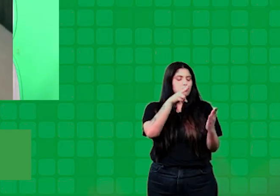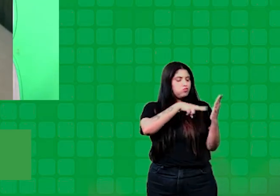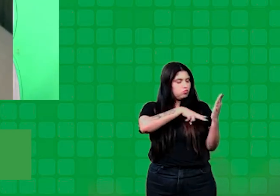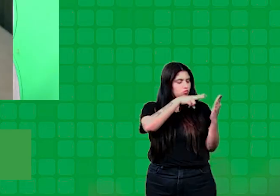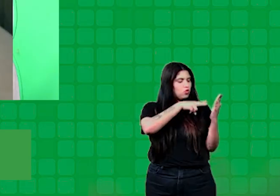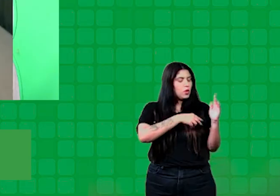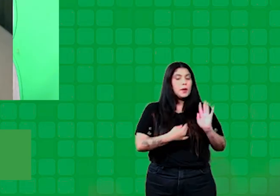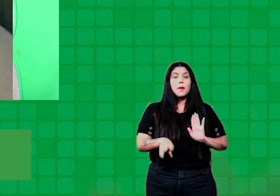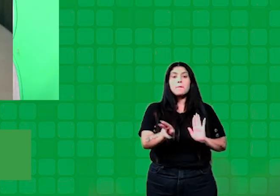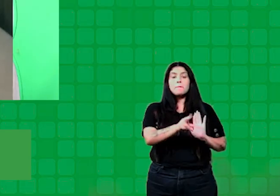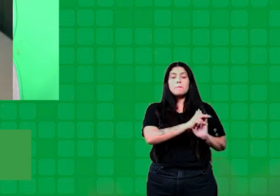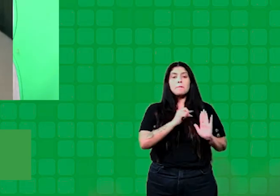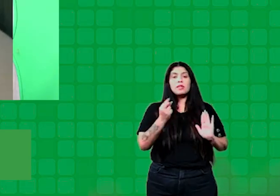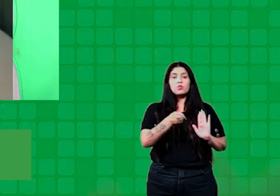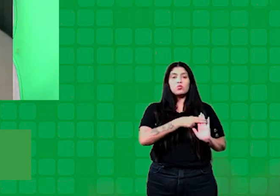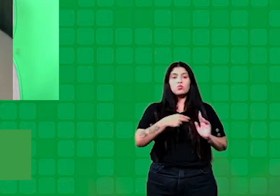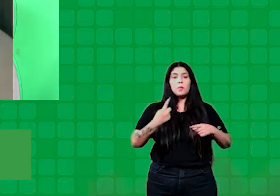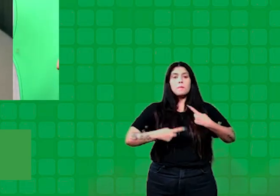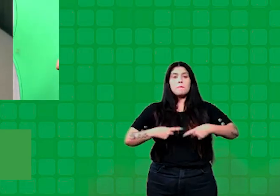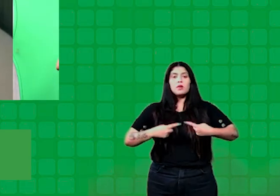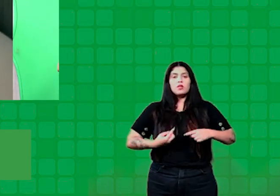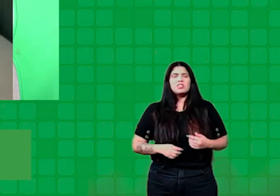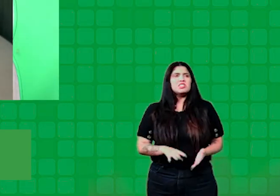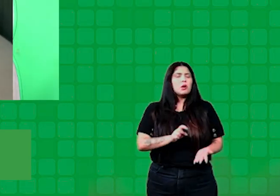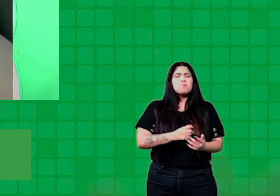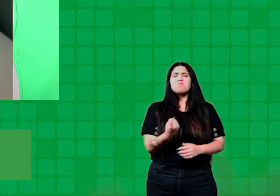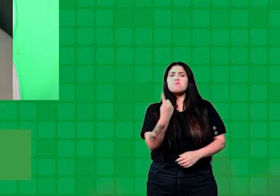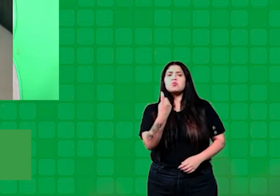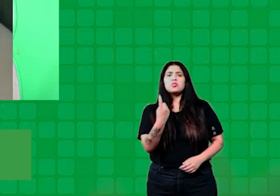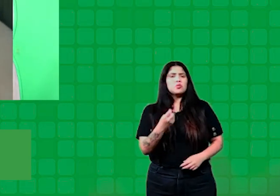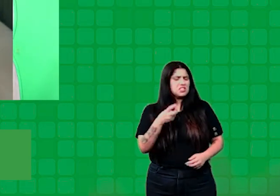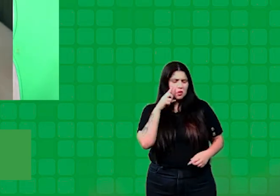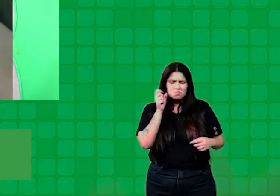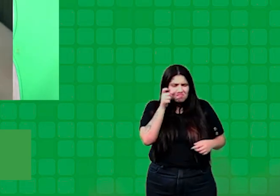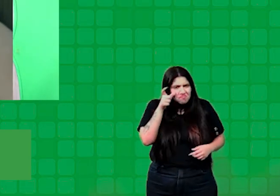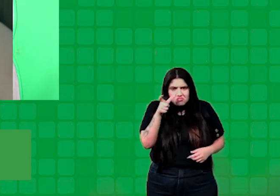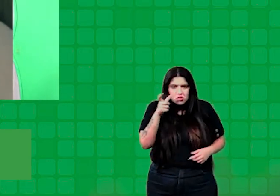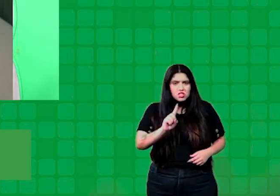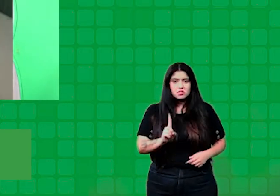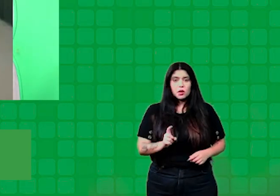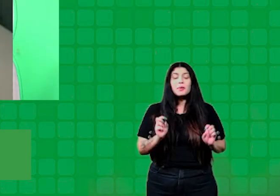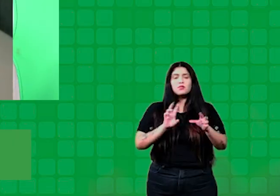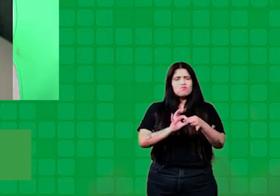minuta da política, e a única coisa que eu não identifiquei, mas eu deixo